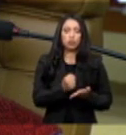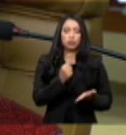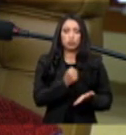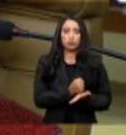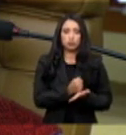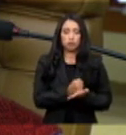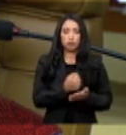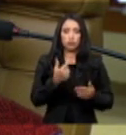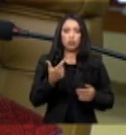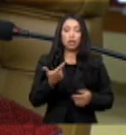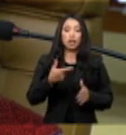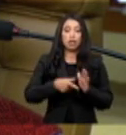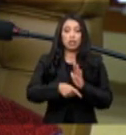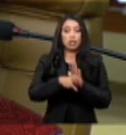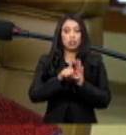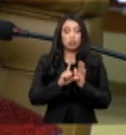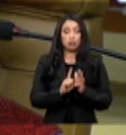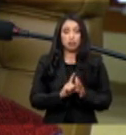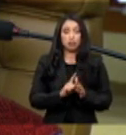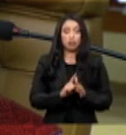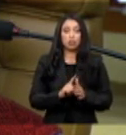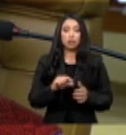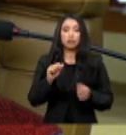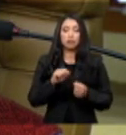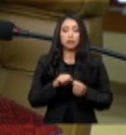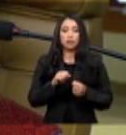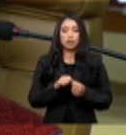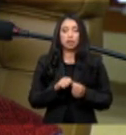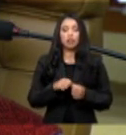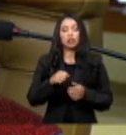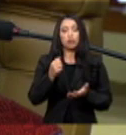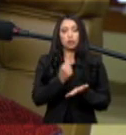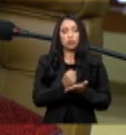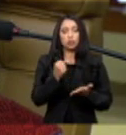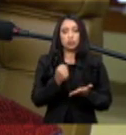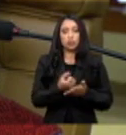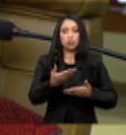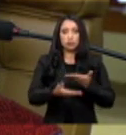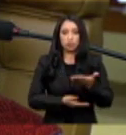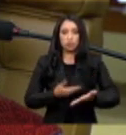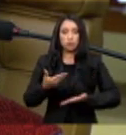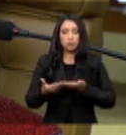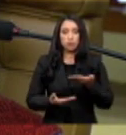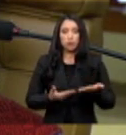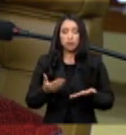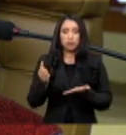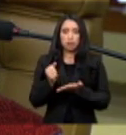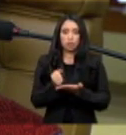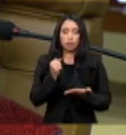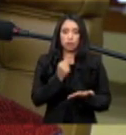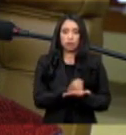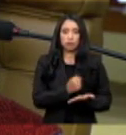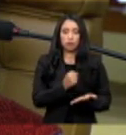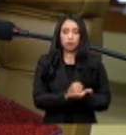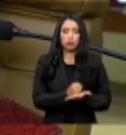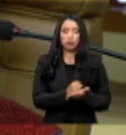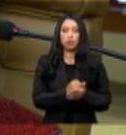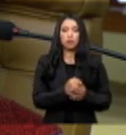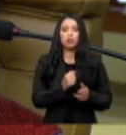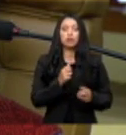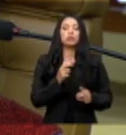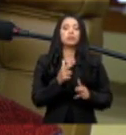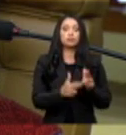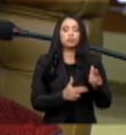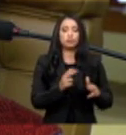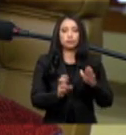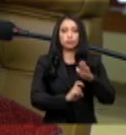de prorrogação antecipada e de relicitação de contratos de parceria aplicáveis aos contratos nos setores rodoviário,